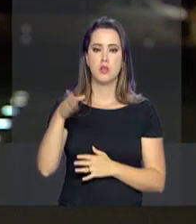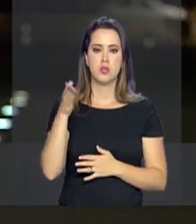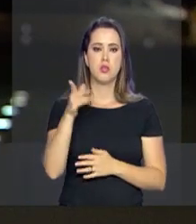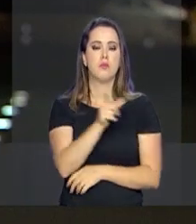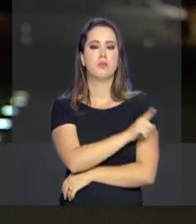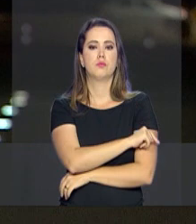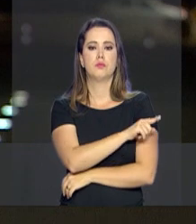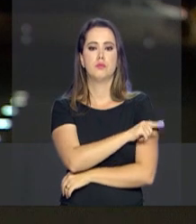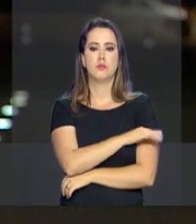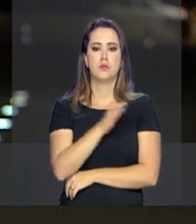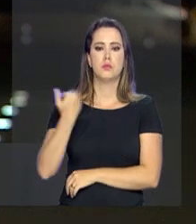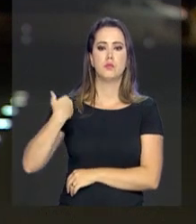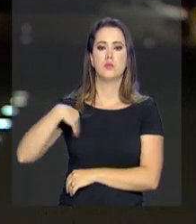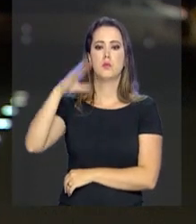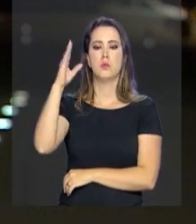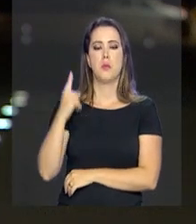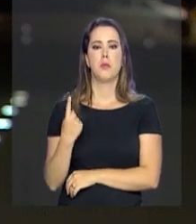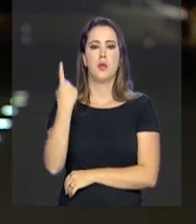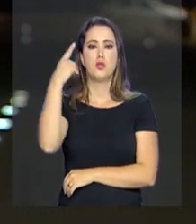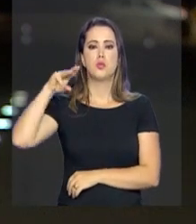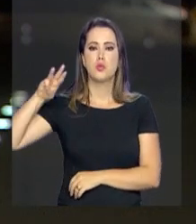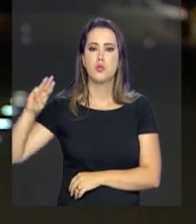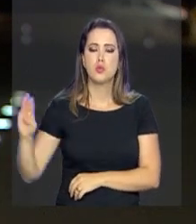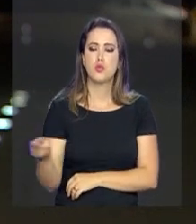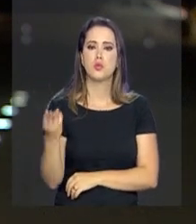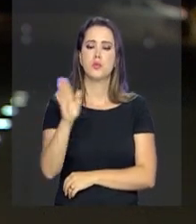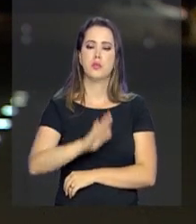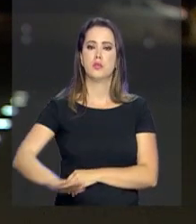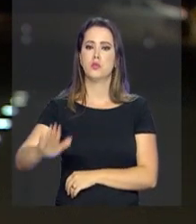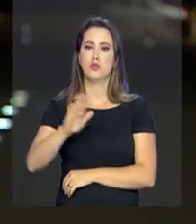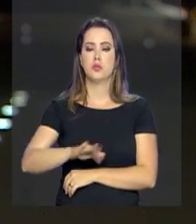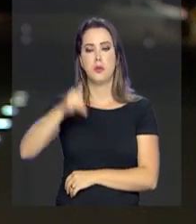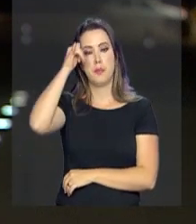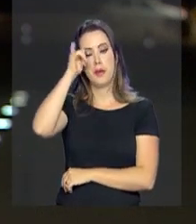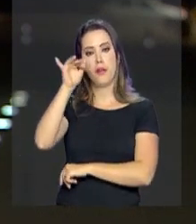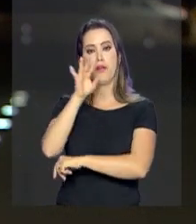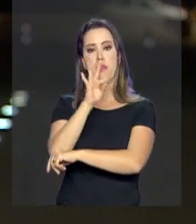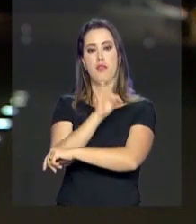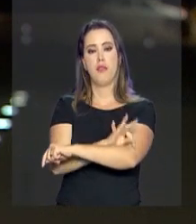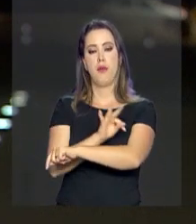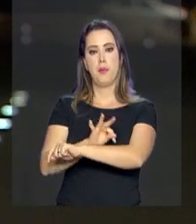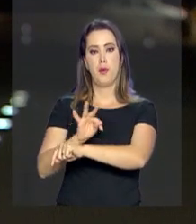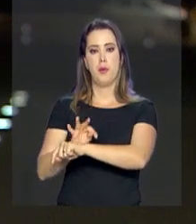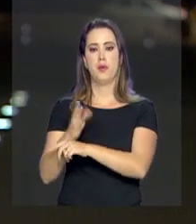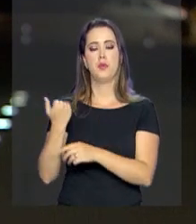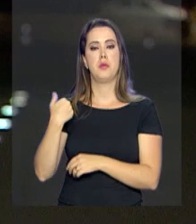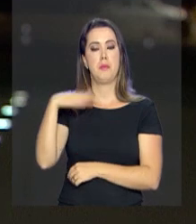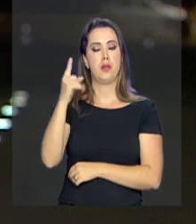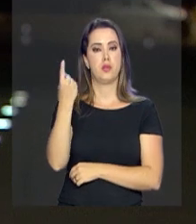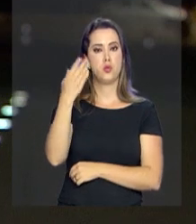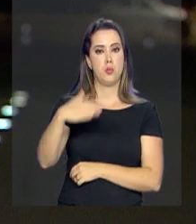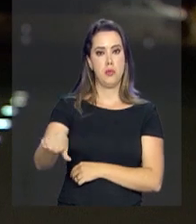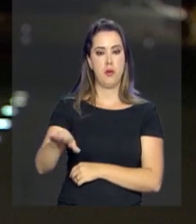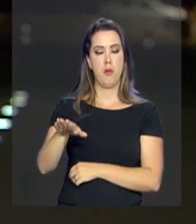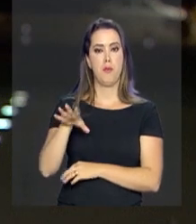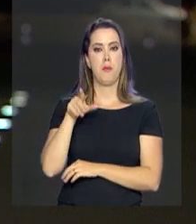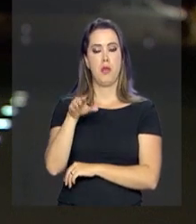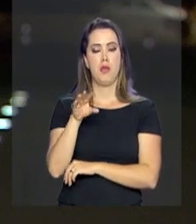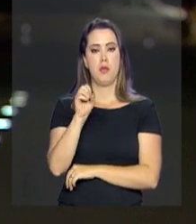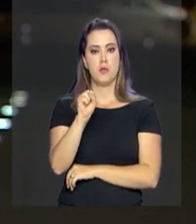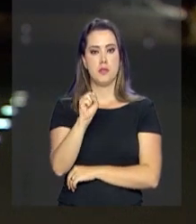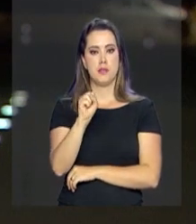vacinados mais de um milhão de crianças contra a poliomielite e mais de um milhão e meio contra o sarampo em todo o